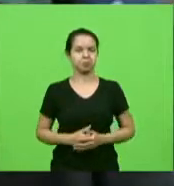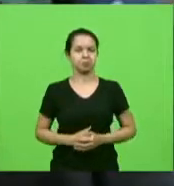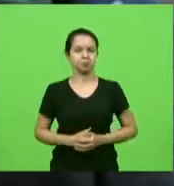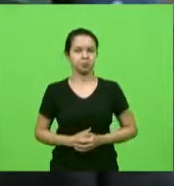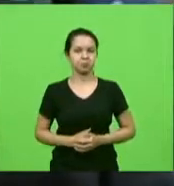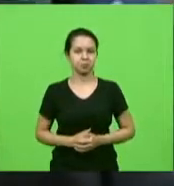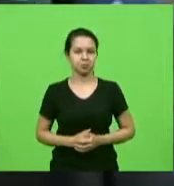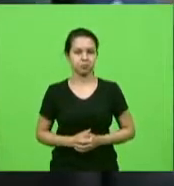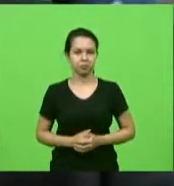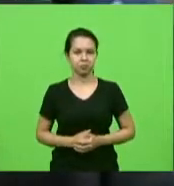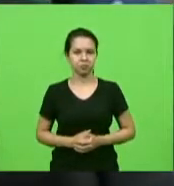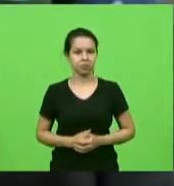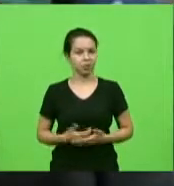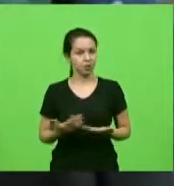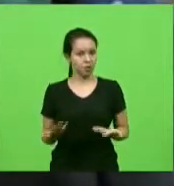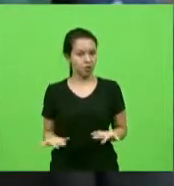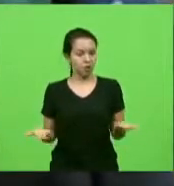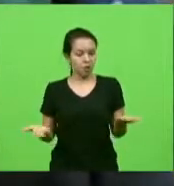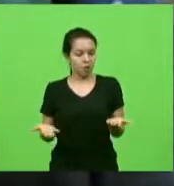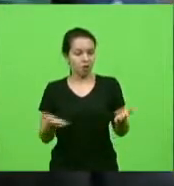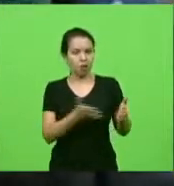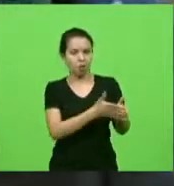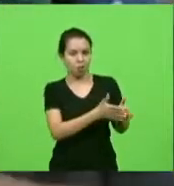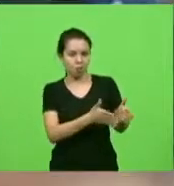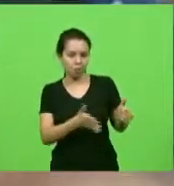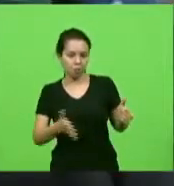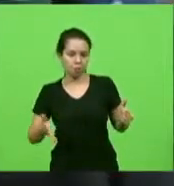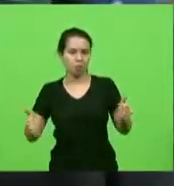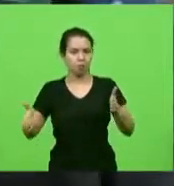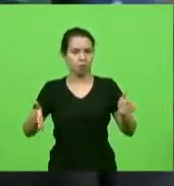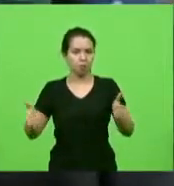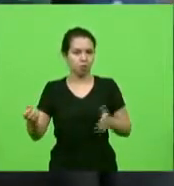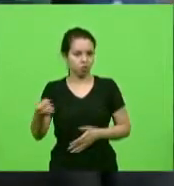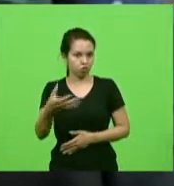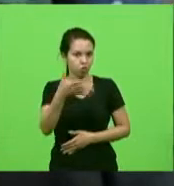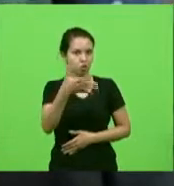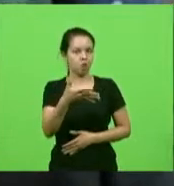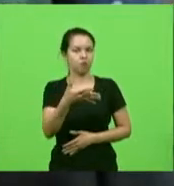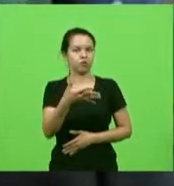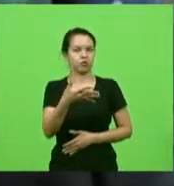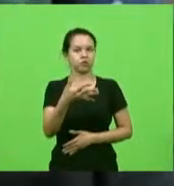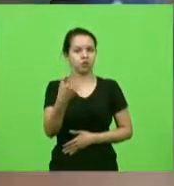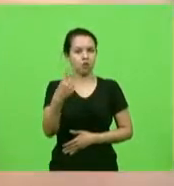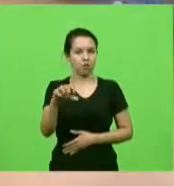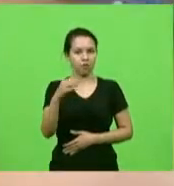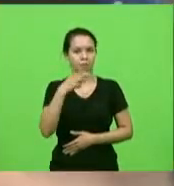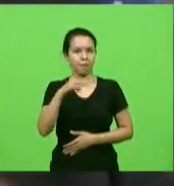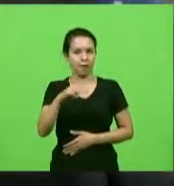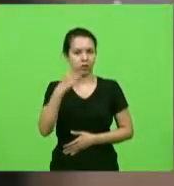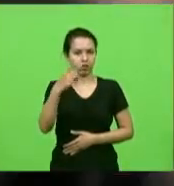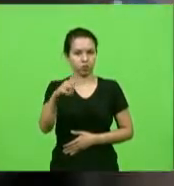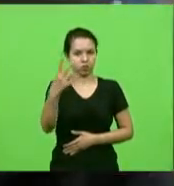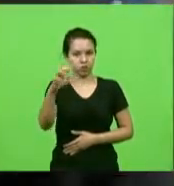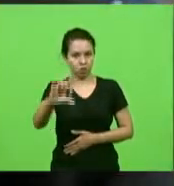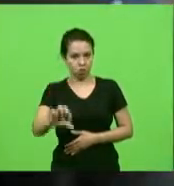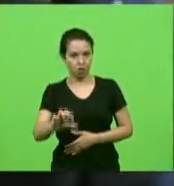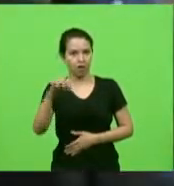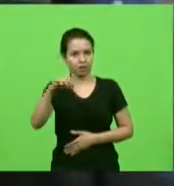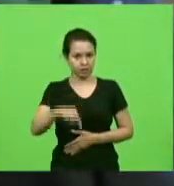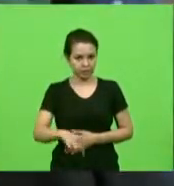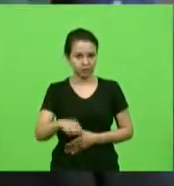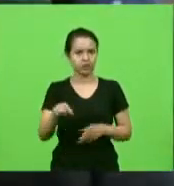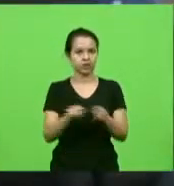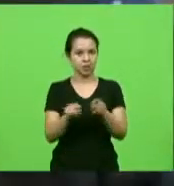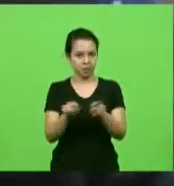esteira deste novo momento, no dia 19 de março de 2019, também aqui, nesta Casa